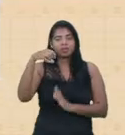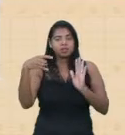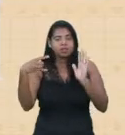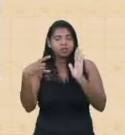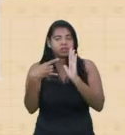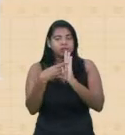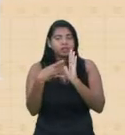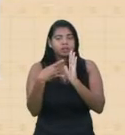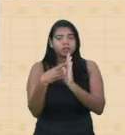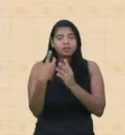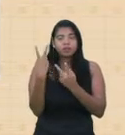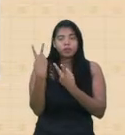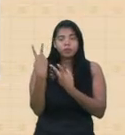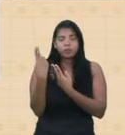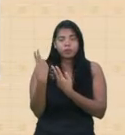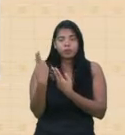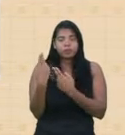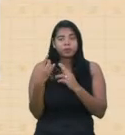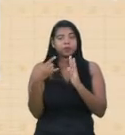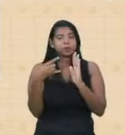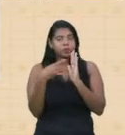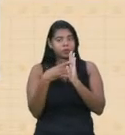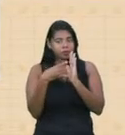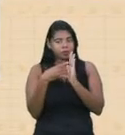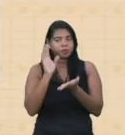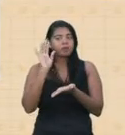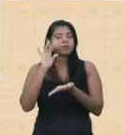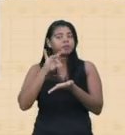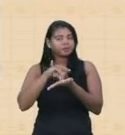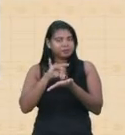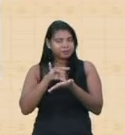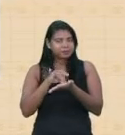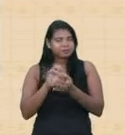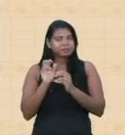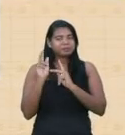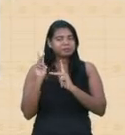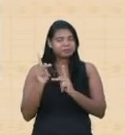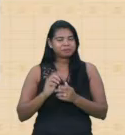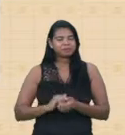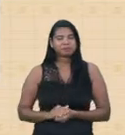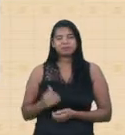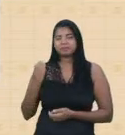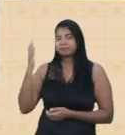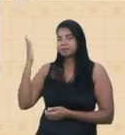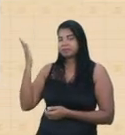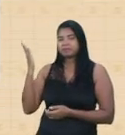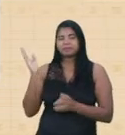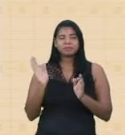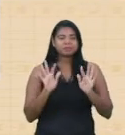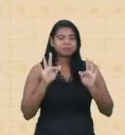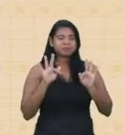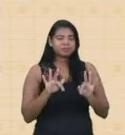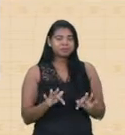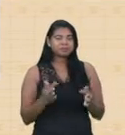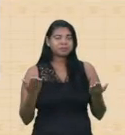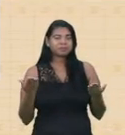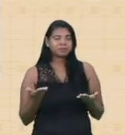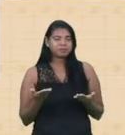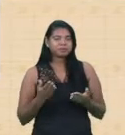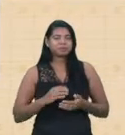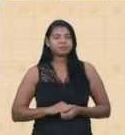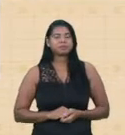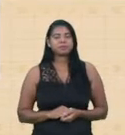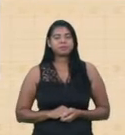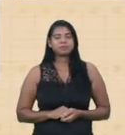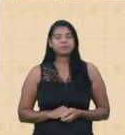serão iguais ao ímã original, belezinha? E aí, para finalizarmos, nós temos a questão da indução